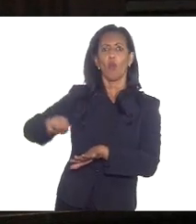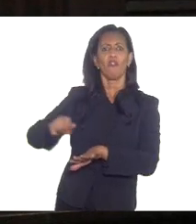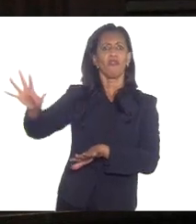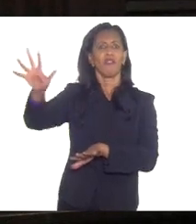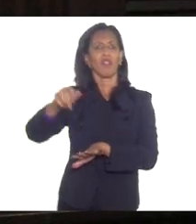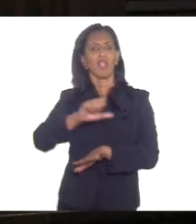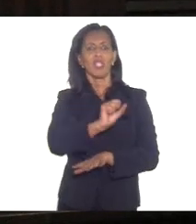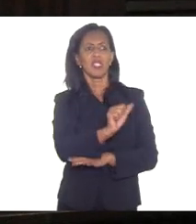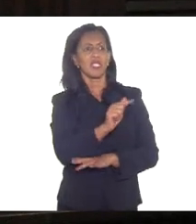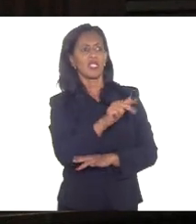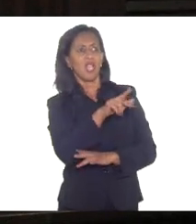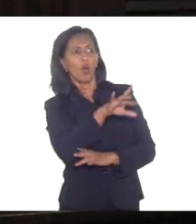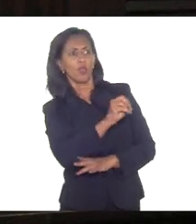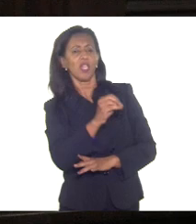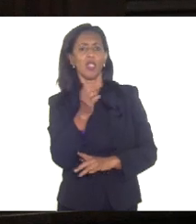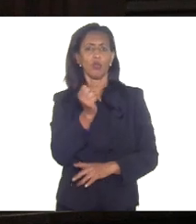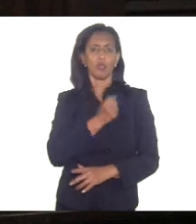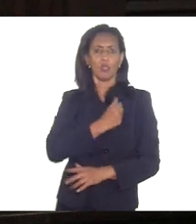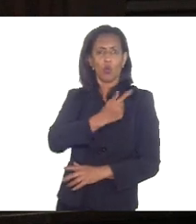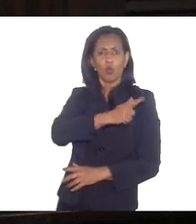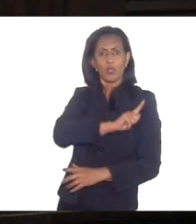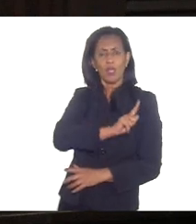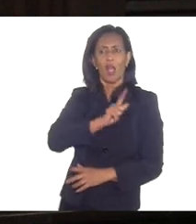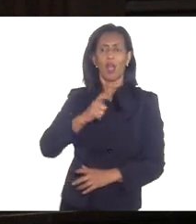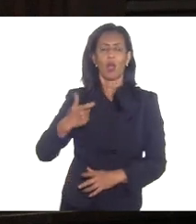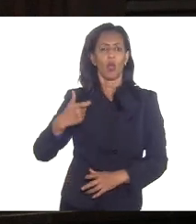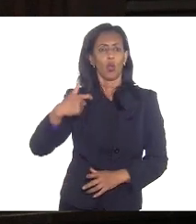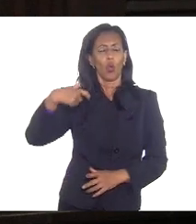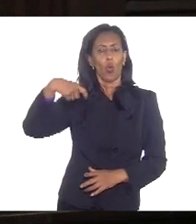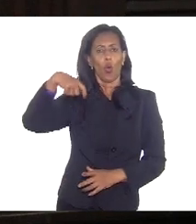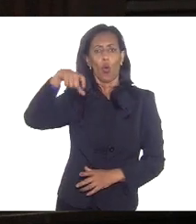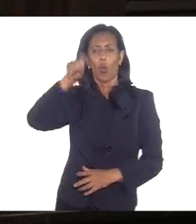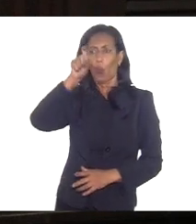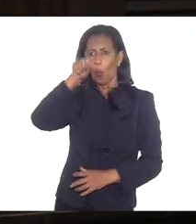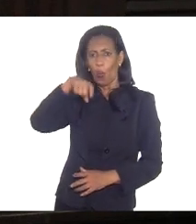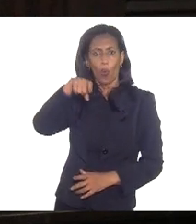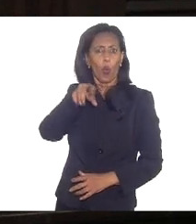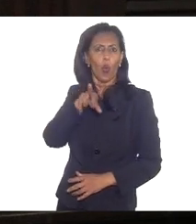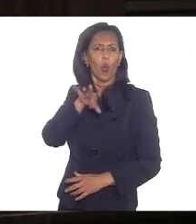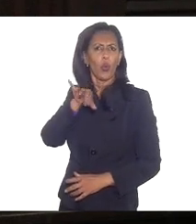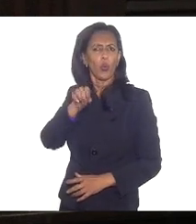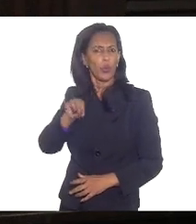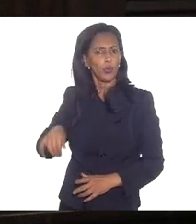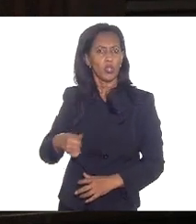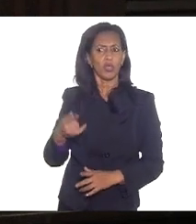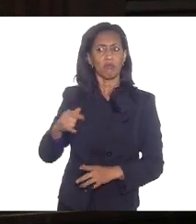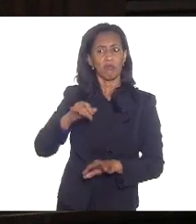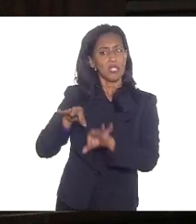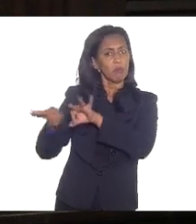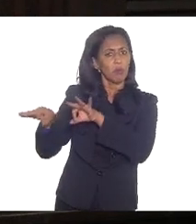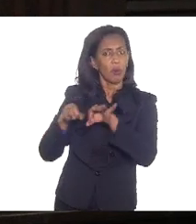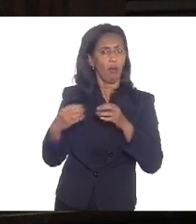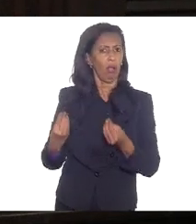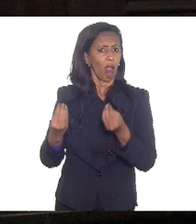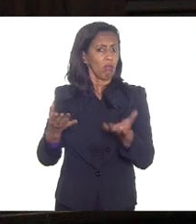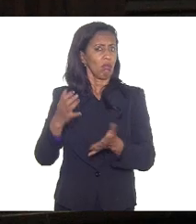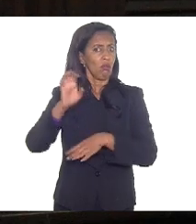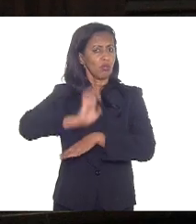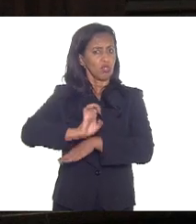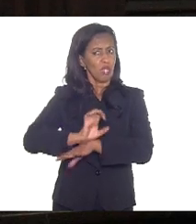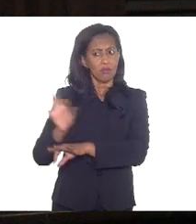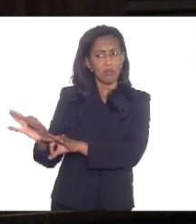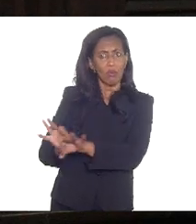para o Salgueiro em São Gonçalo, para a Coruja. Então é muito importante que esse projeto permite que o Estado se